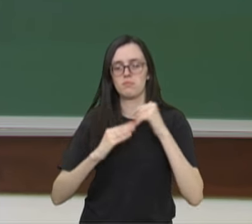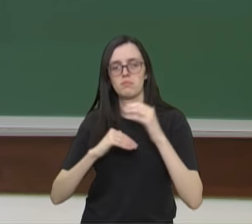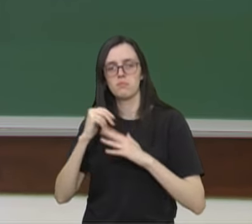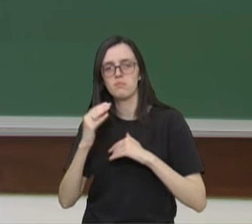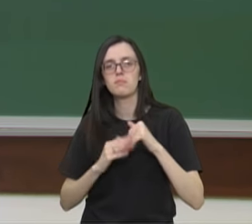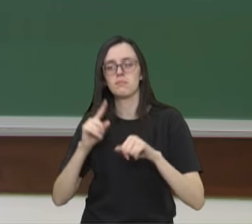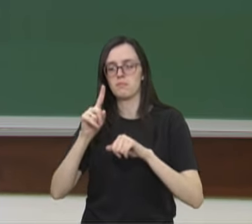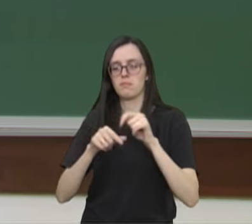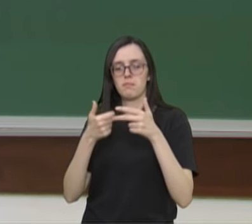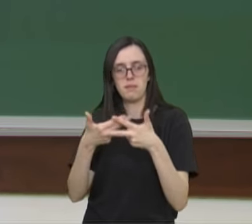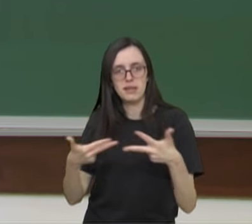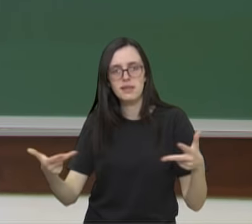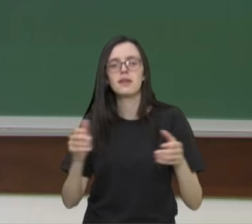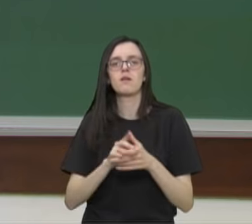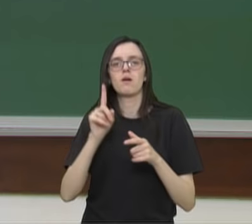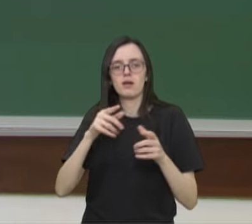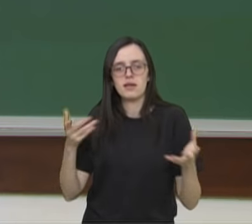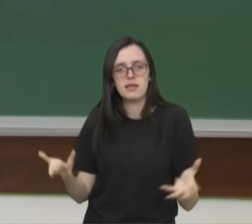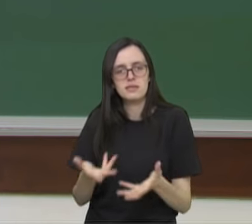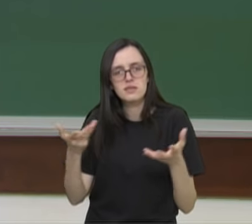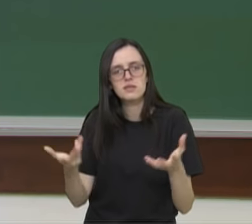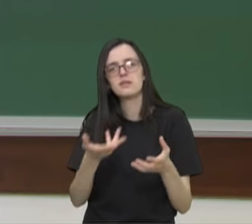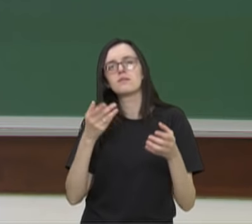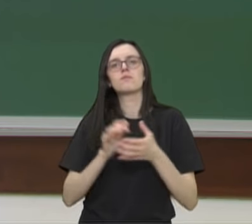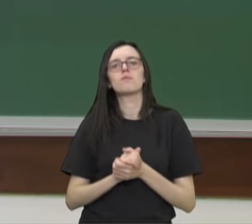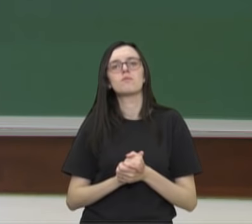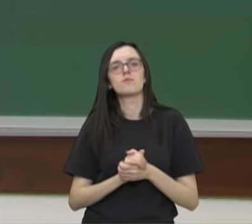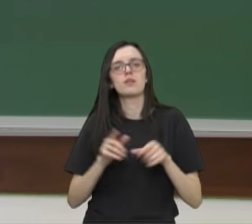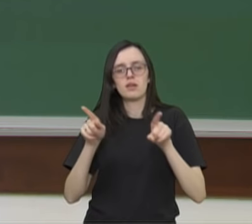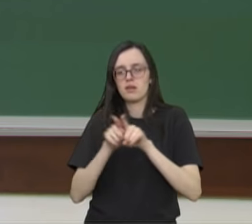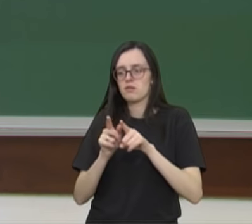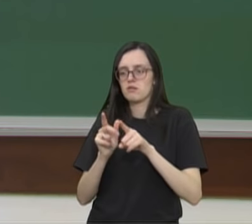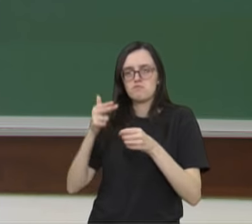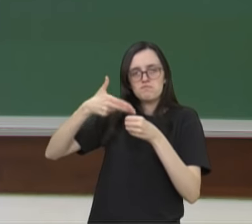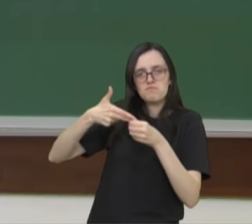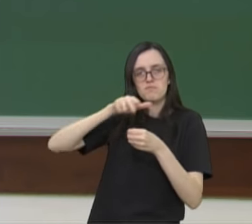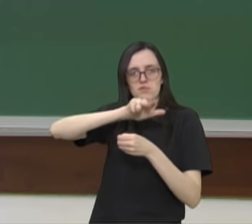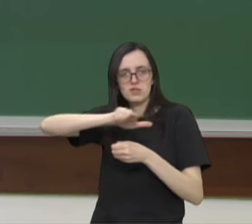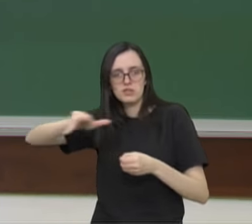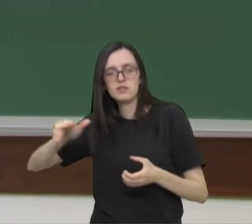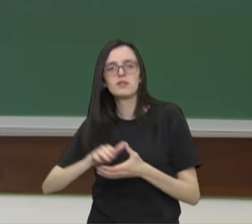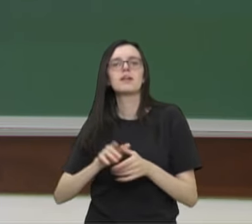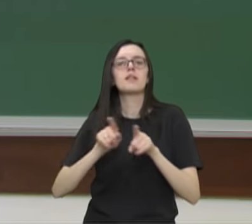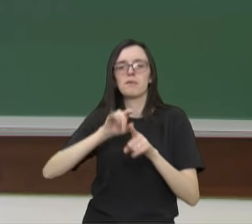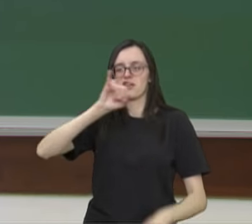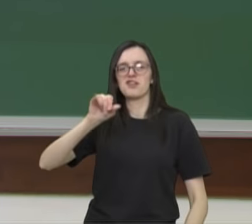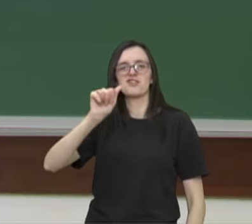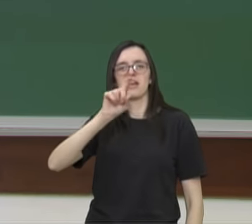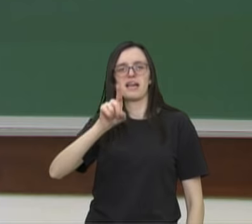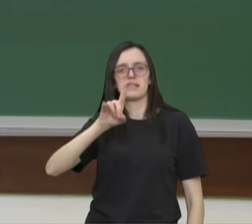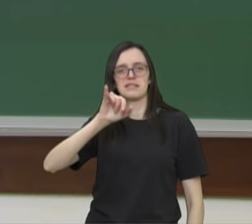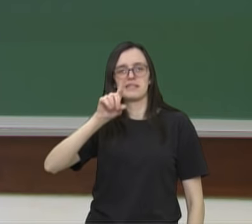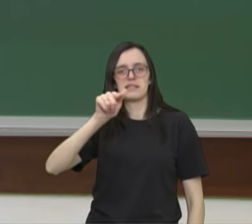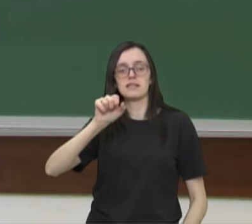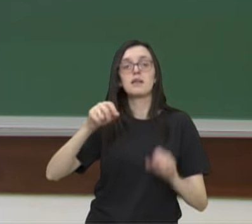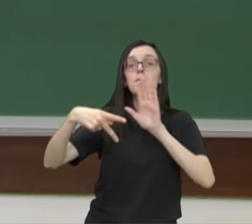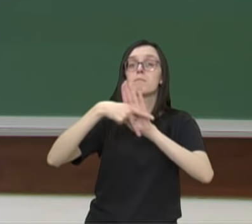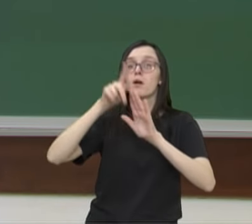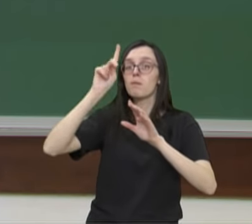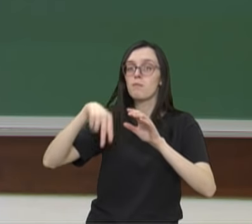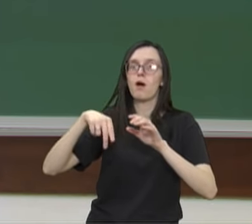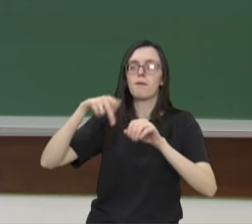obra matéria-prima incentivo combustíveis jazidas né petrolífero